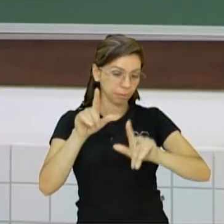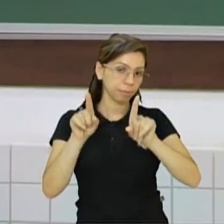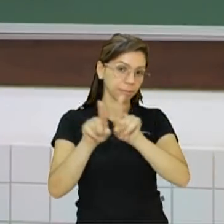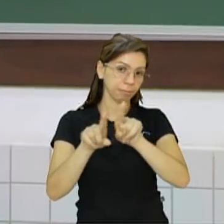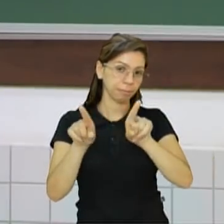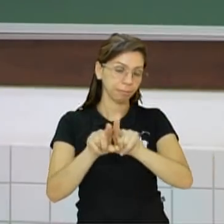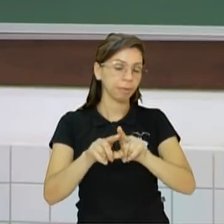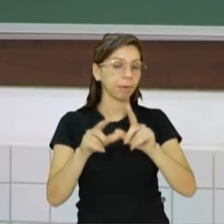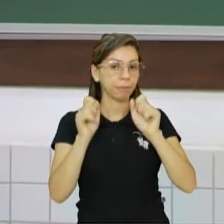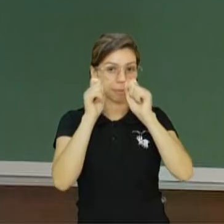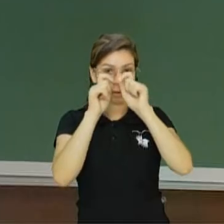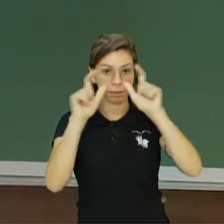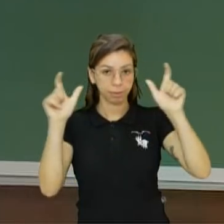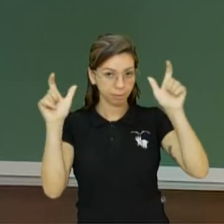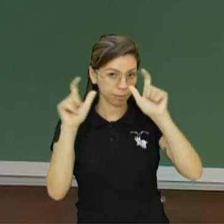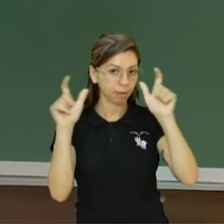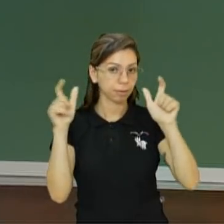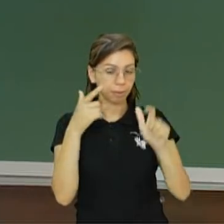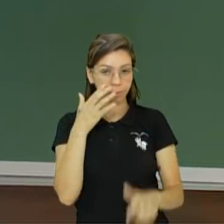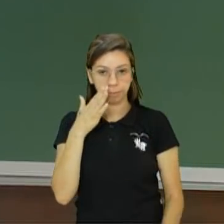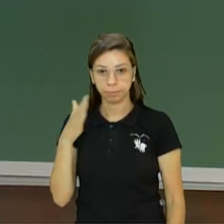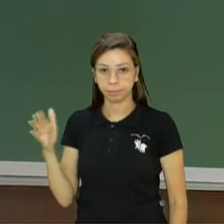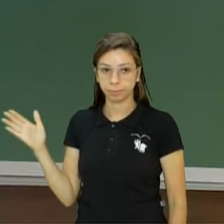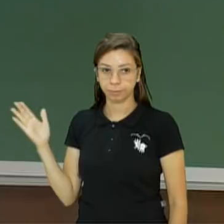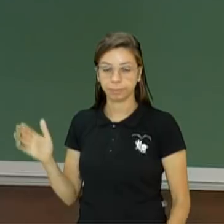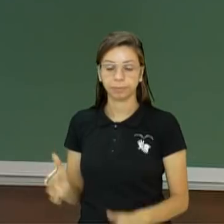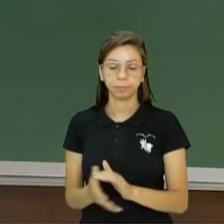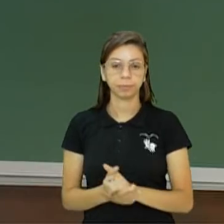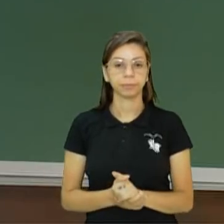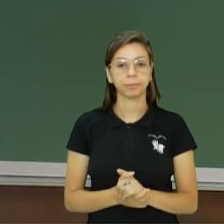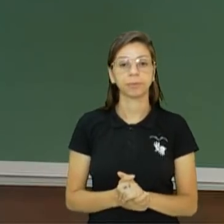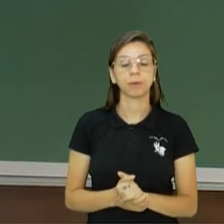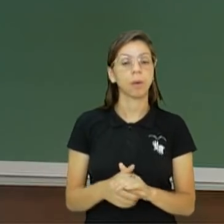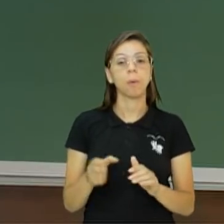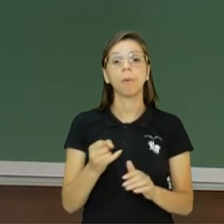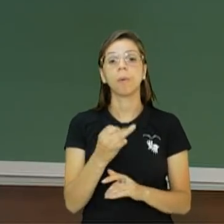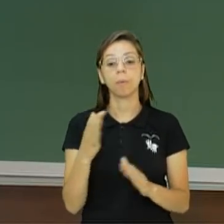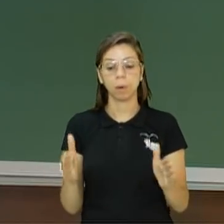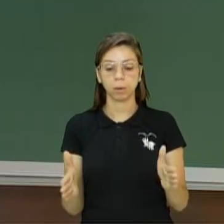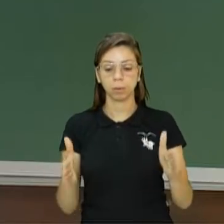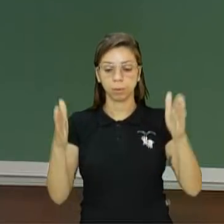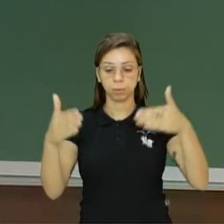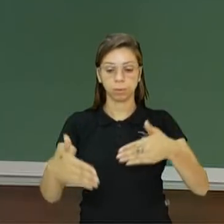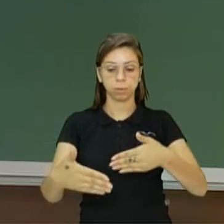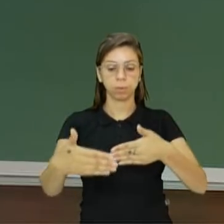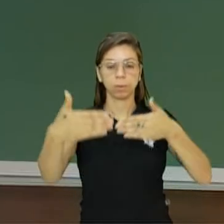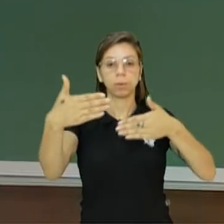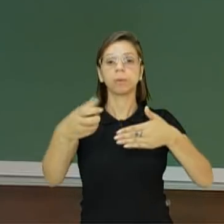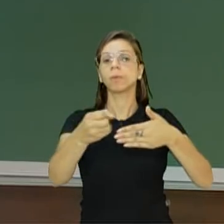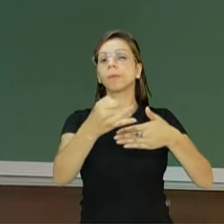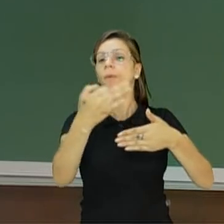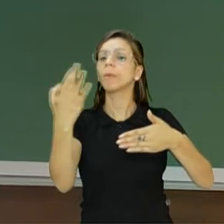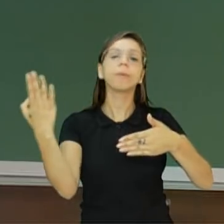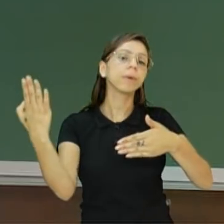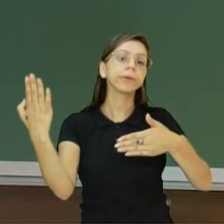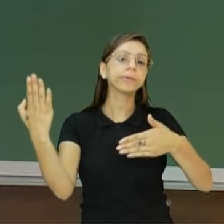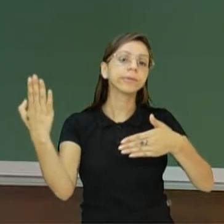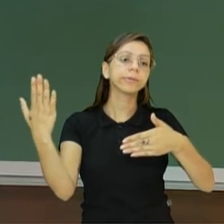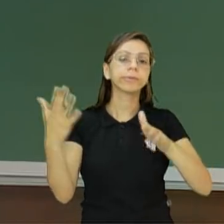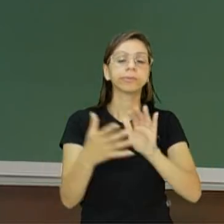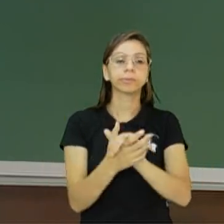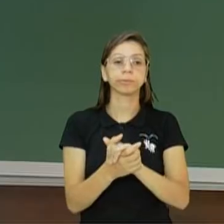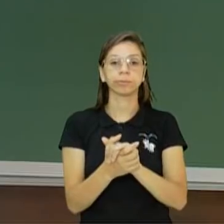isso. Presta bem atenção aqui, então, ó. Quantas faces, quantos lados tem o cubo? Ele